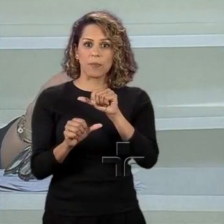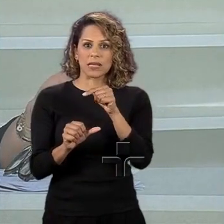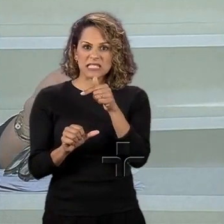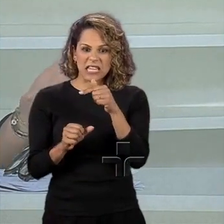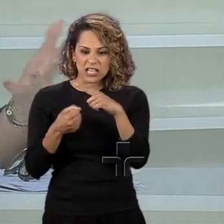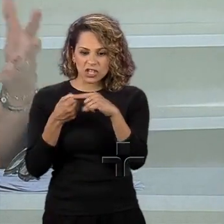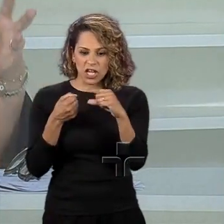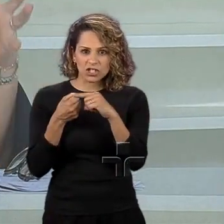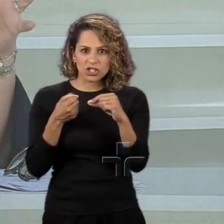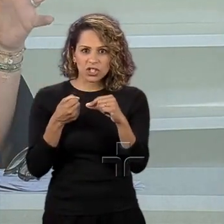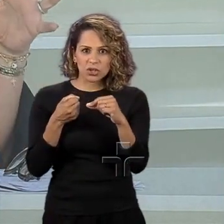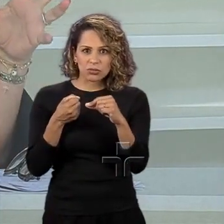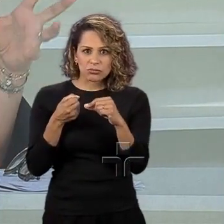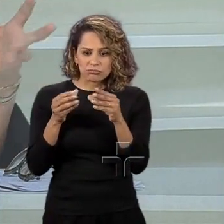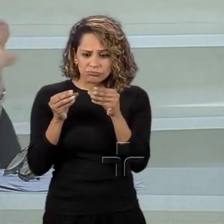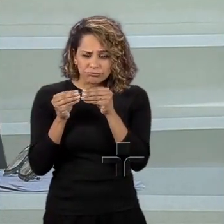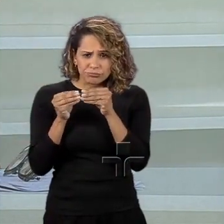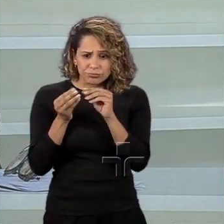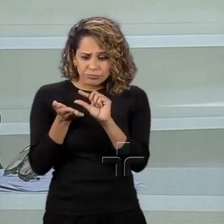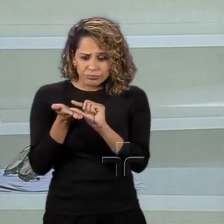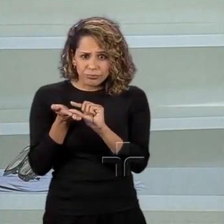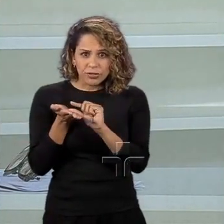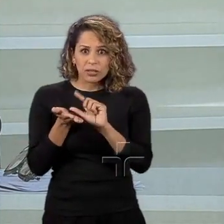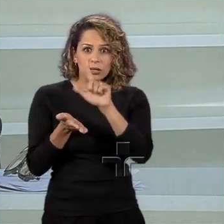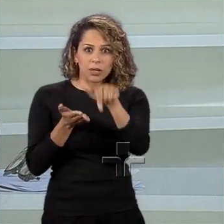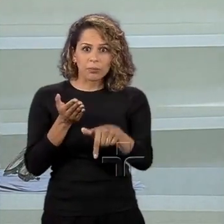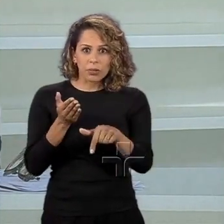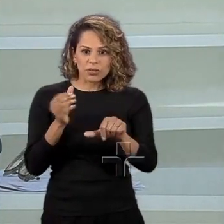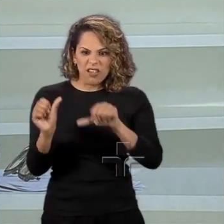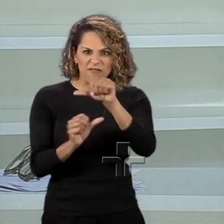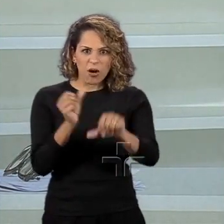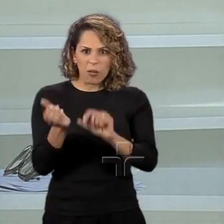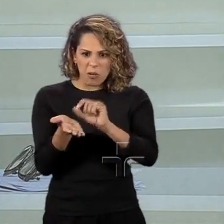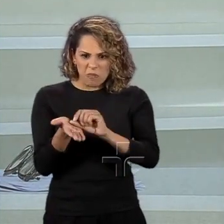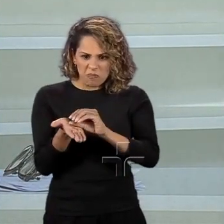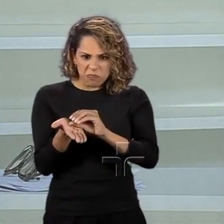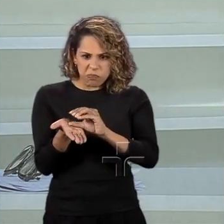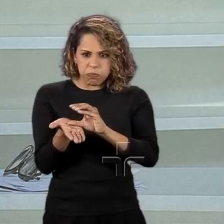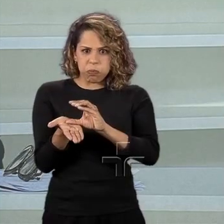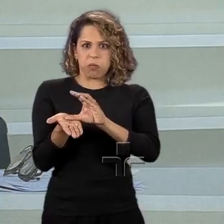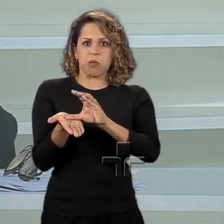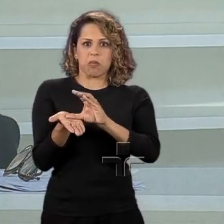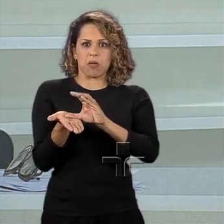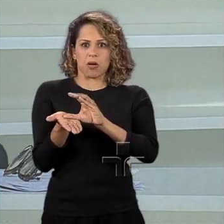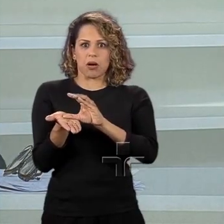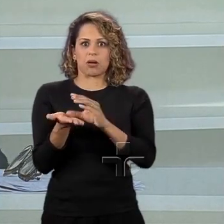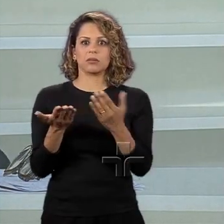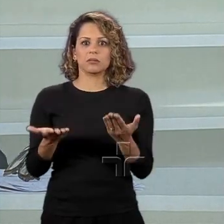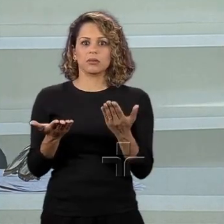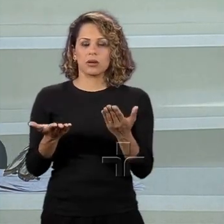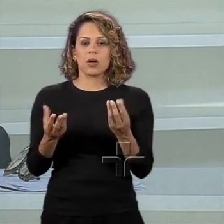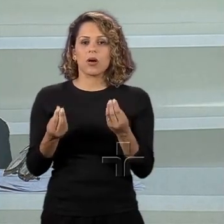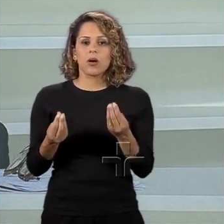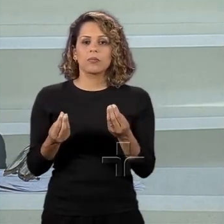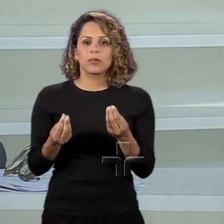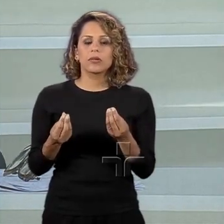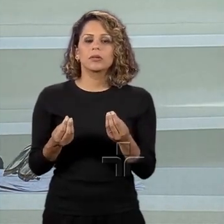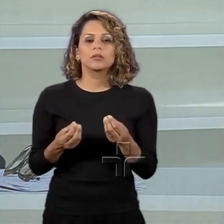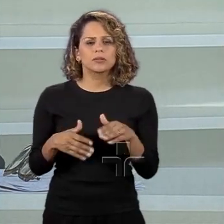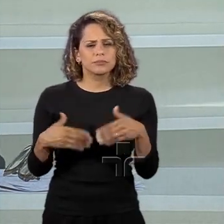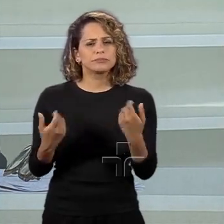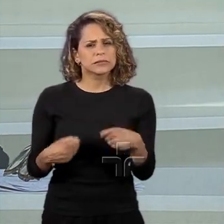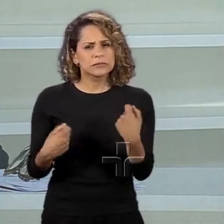tantos artigos. Então, todo o caldo de vingança e ódio, de rancor, veio nessa reforma. Então, nós precisamos modernizar, tem